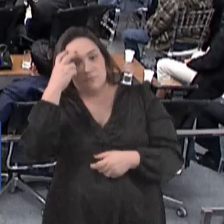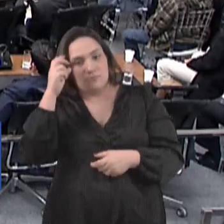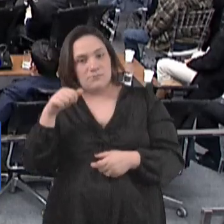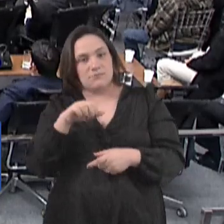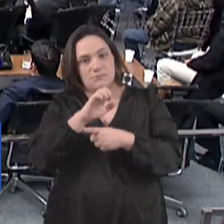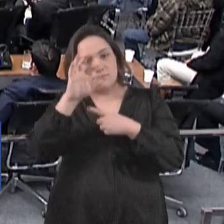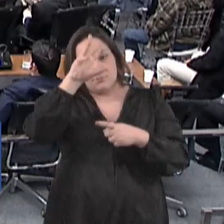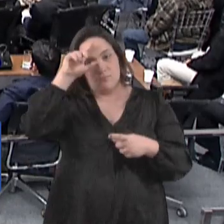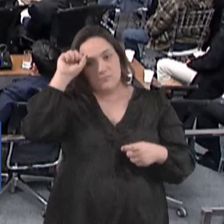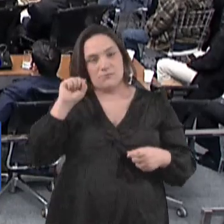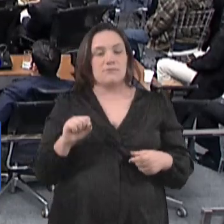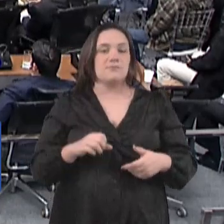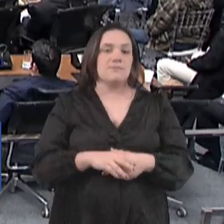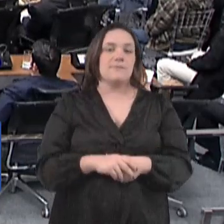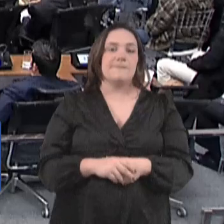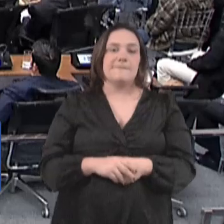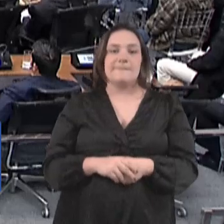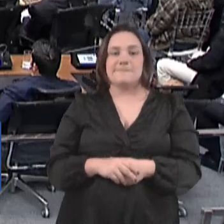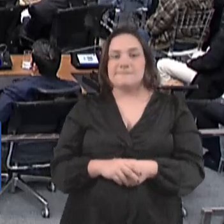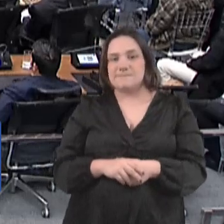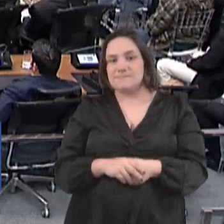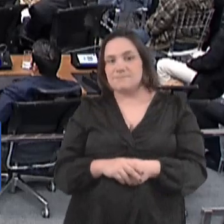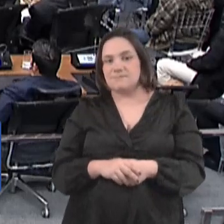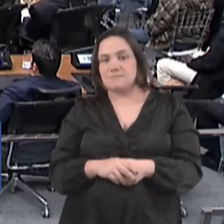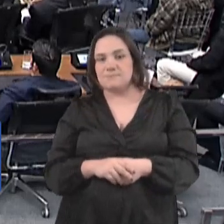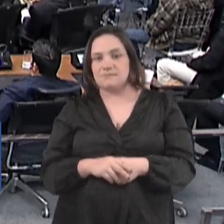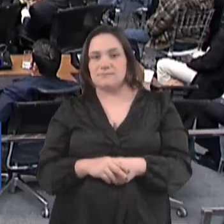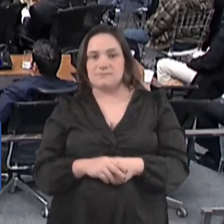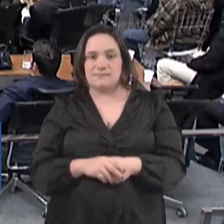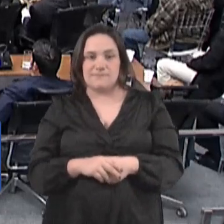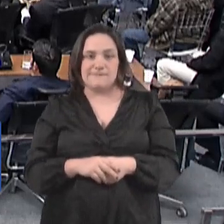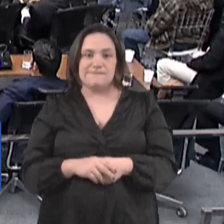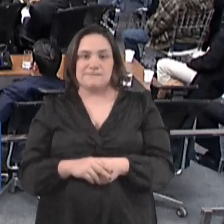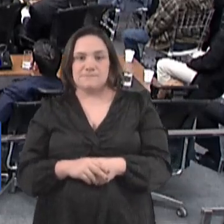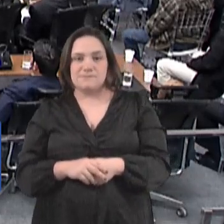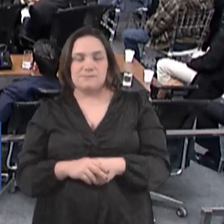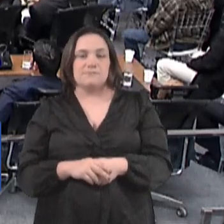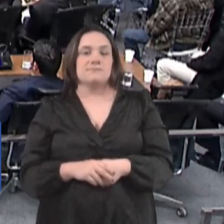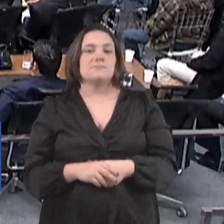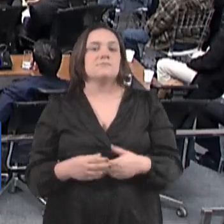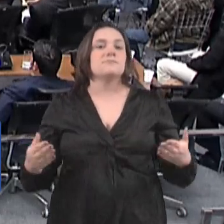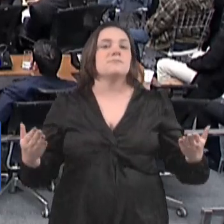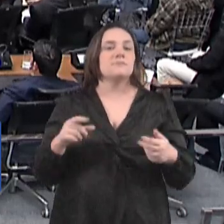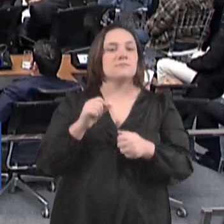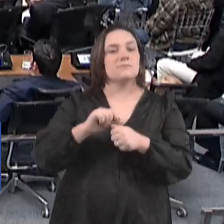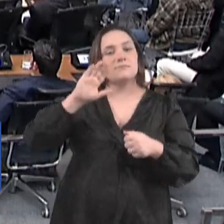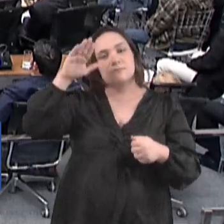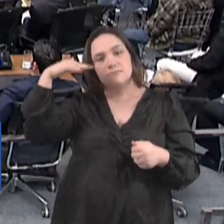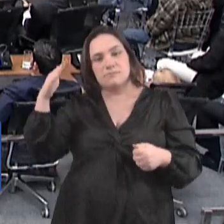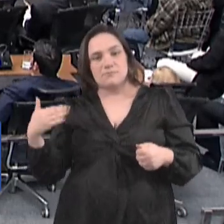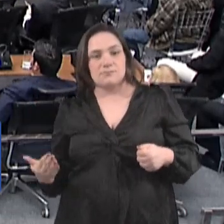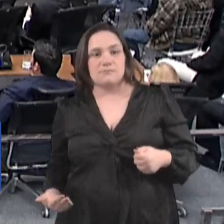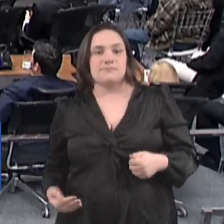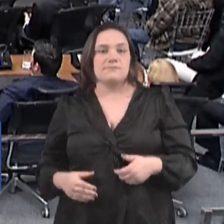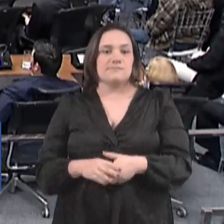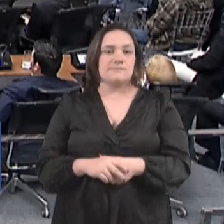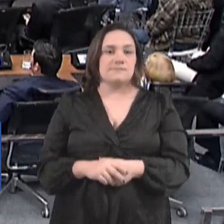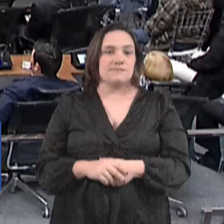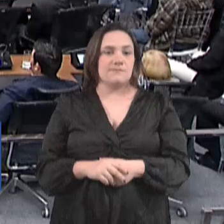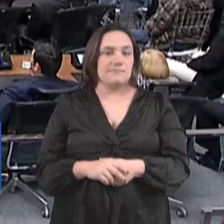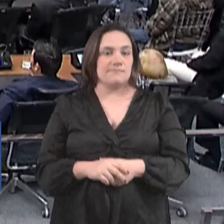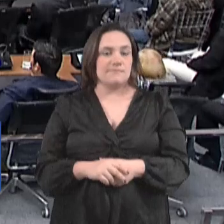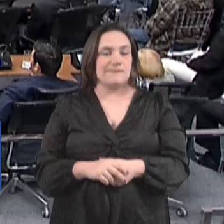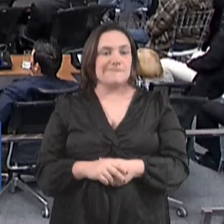sul-mato-grossense. Passamos, neste momento, à entrega das justas homenagens. O homenageado é a Sua